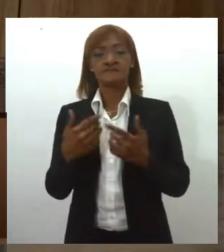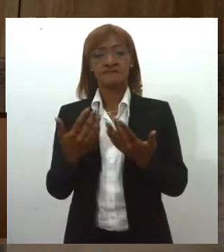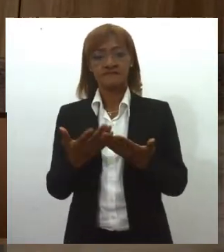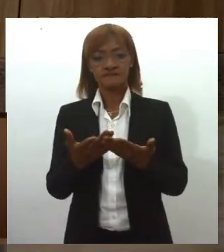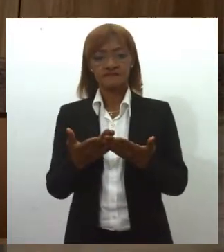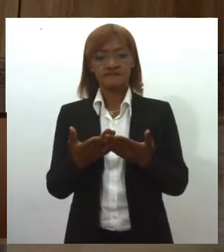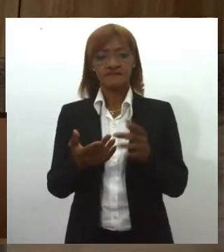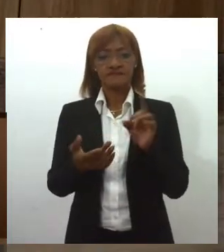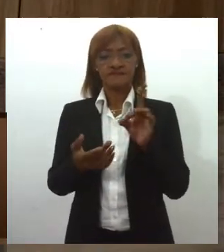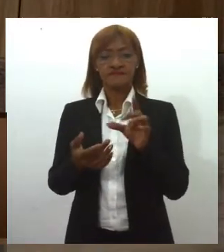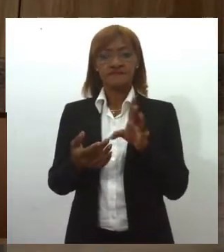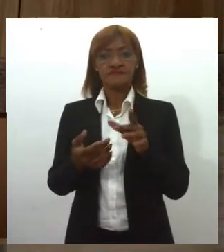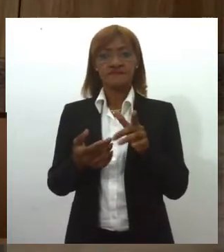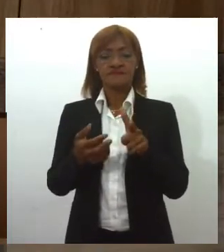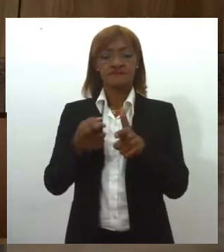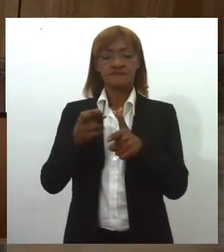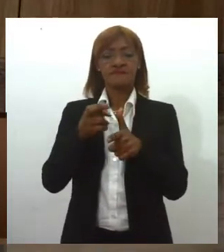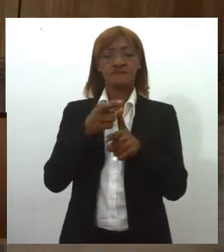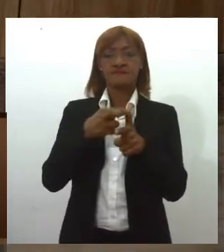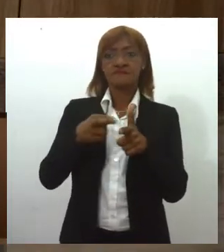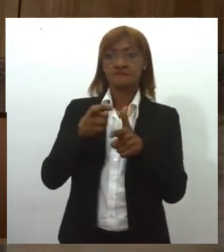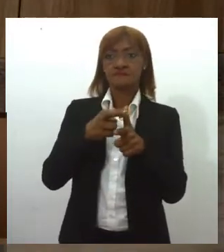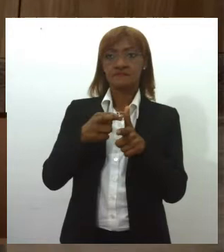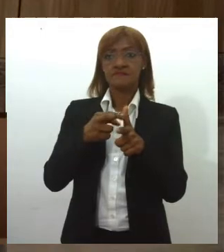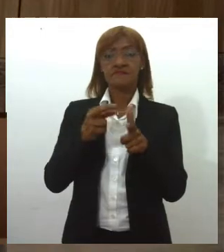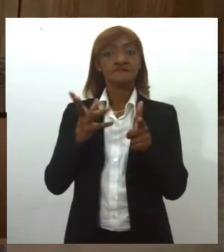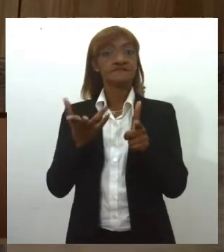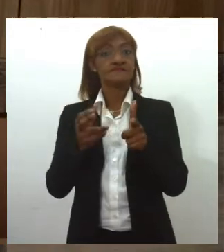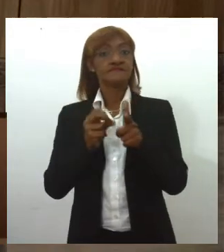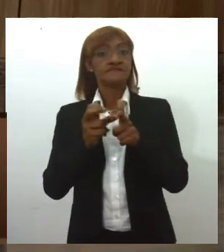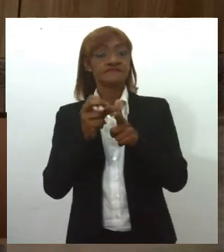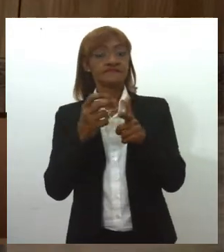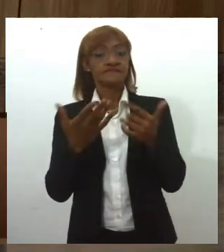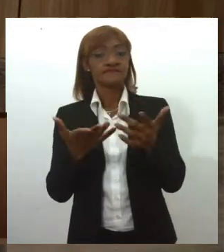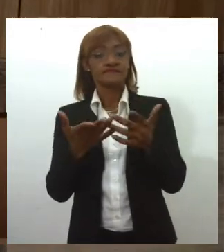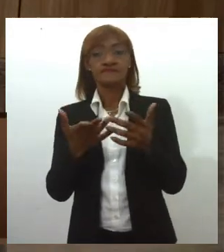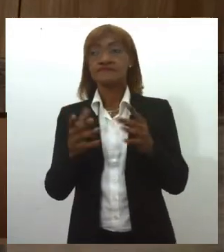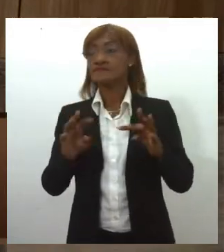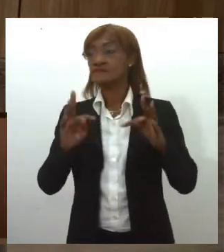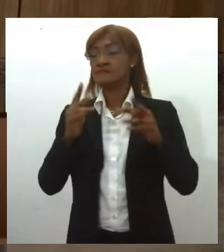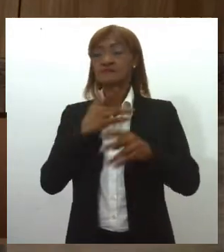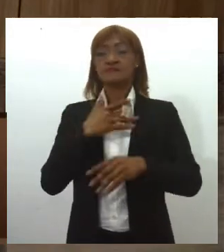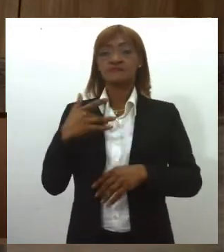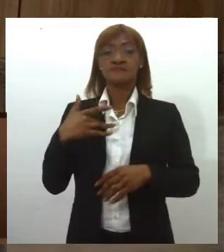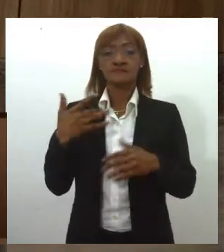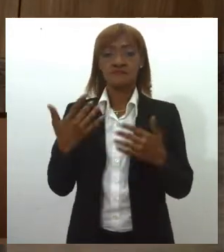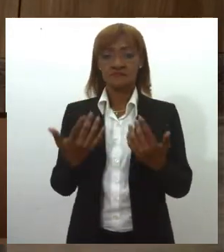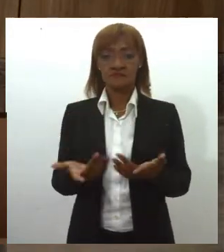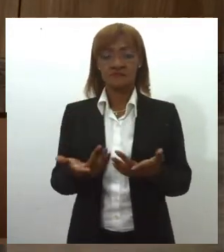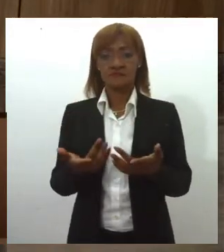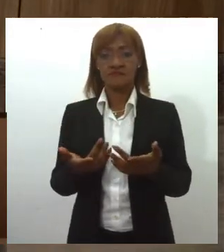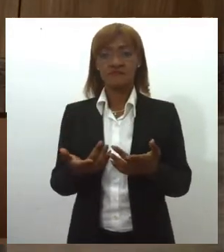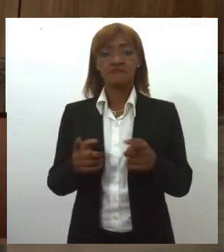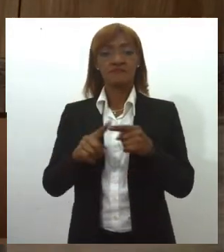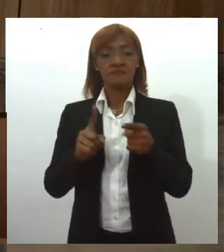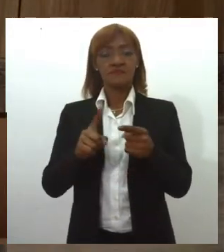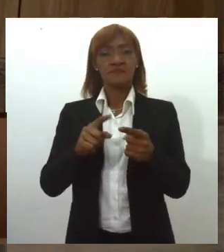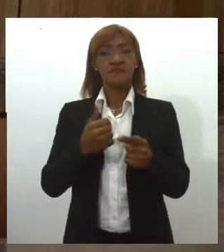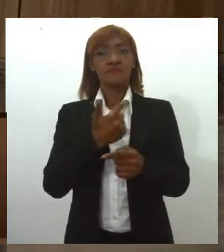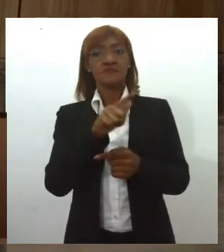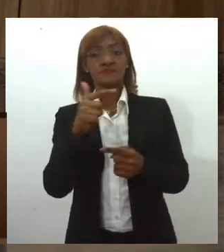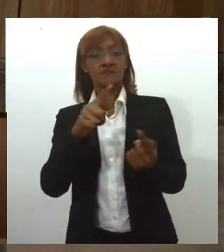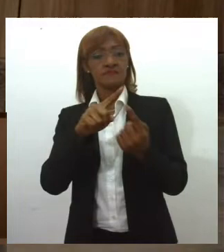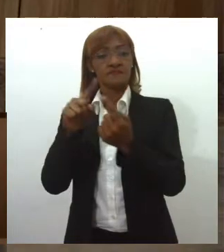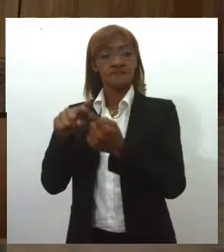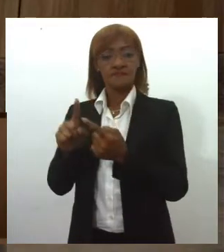em relação ao câncer de próstata, mas também em relação à saúde de forma geral, né? Porque a gente sabe que um câncer é um elemento, mas existem aí outros